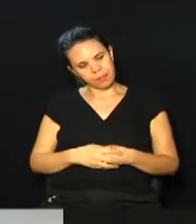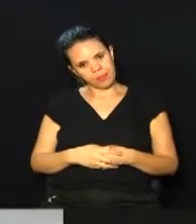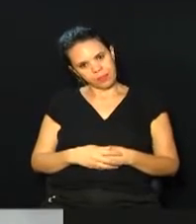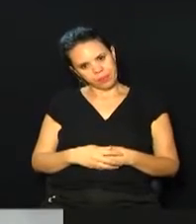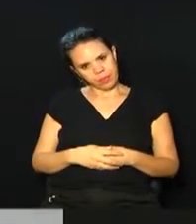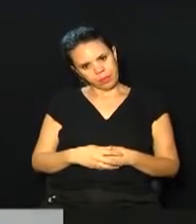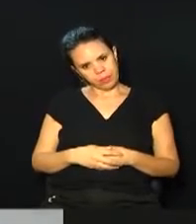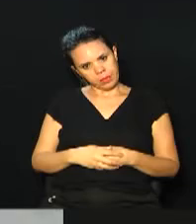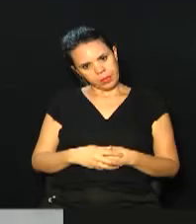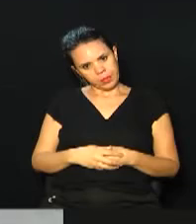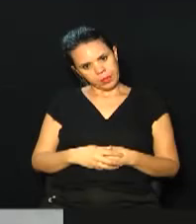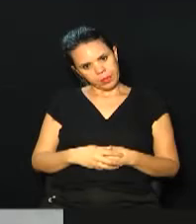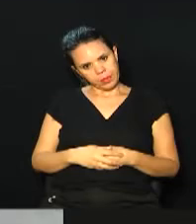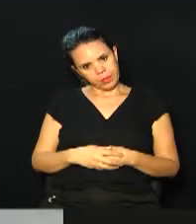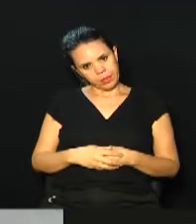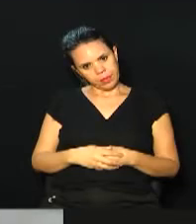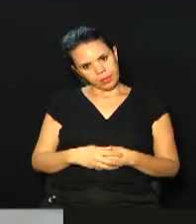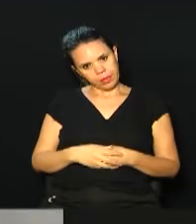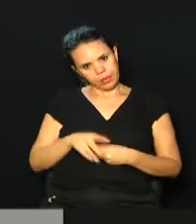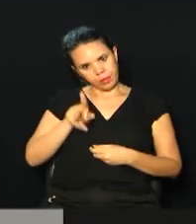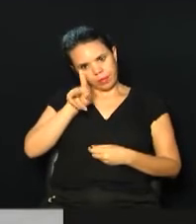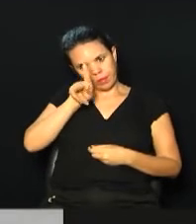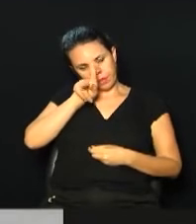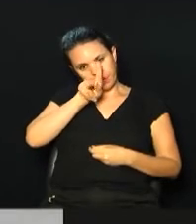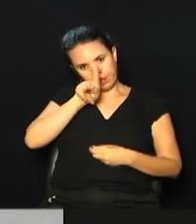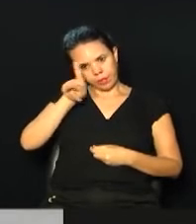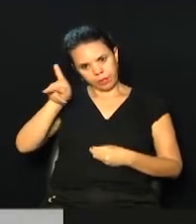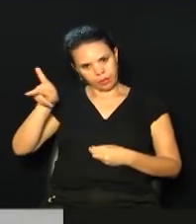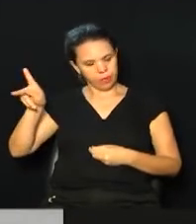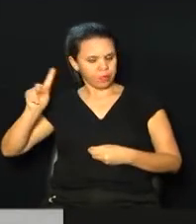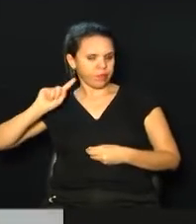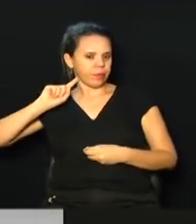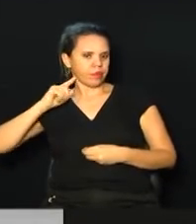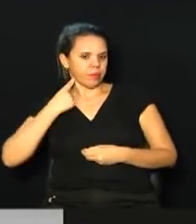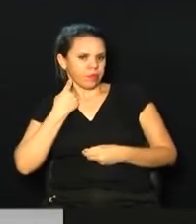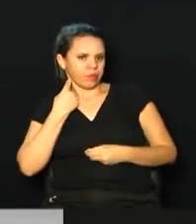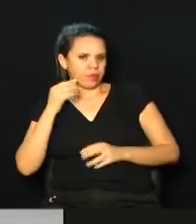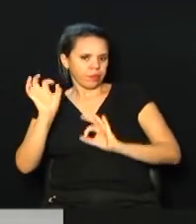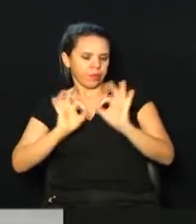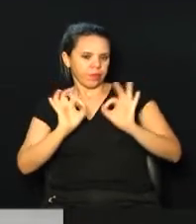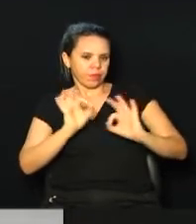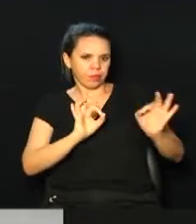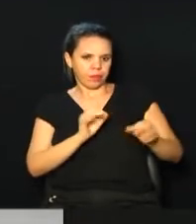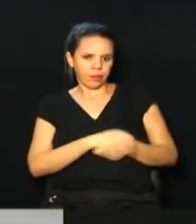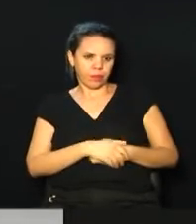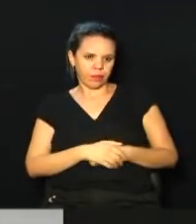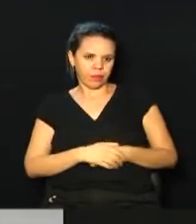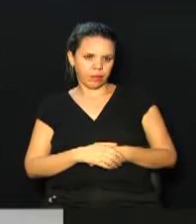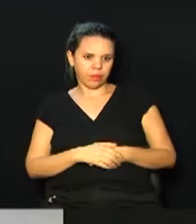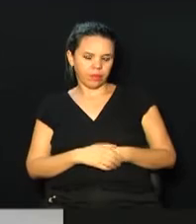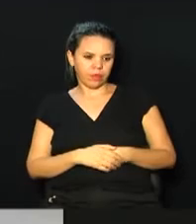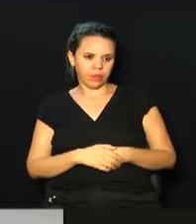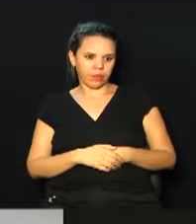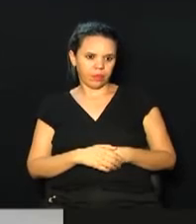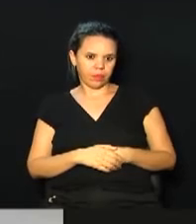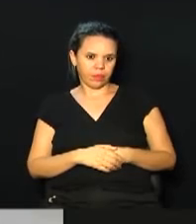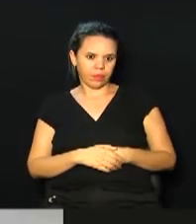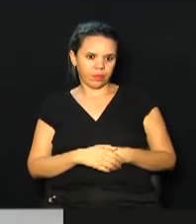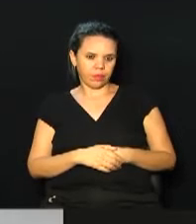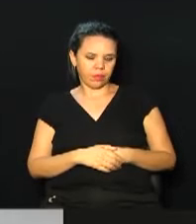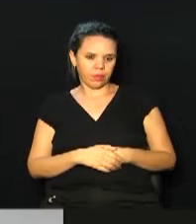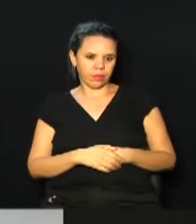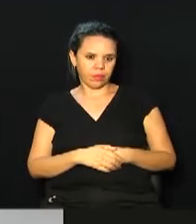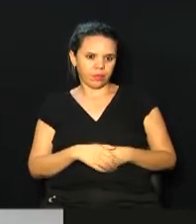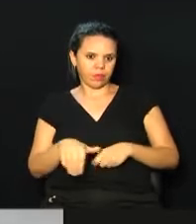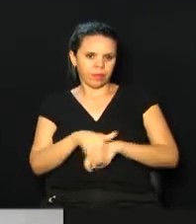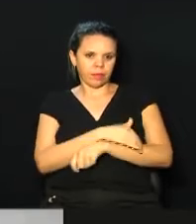e na PPP do lixo que nós estamos preparando para ir para a